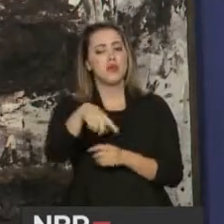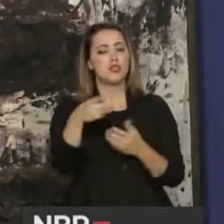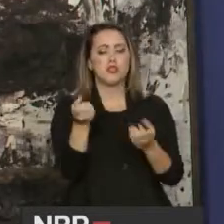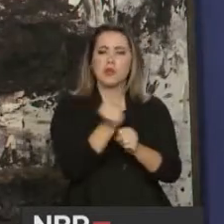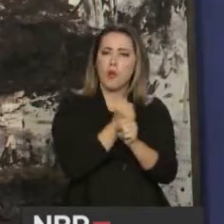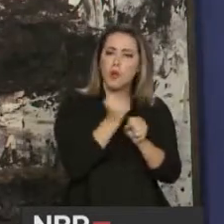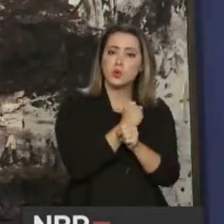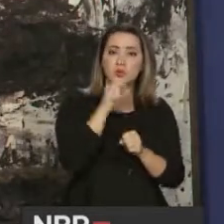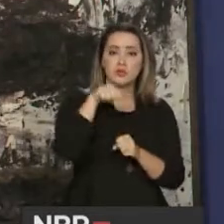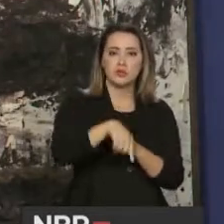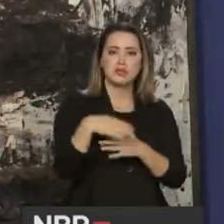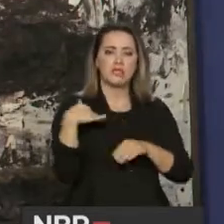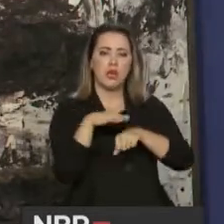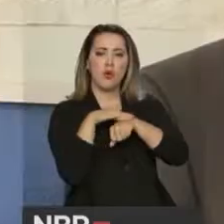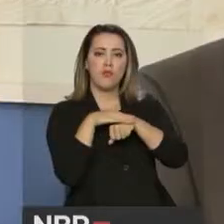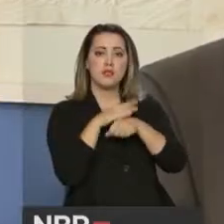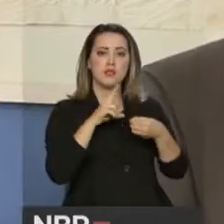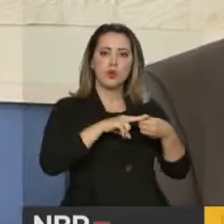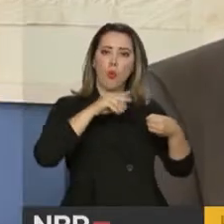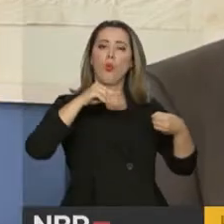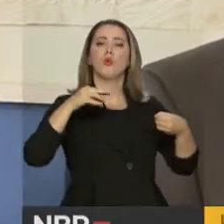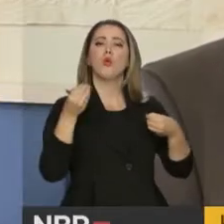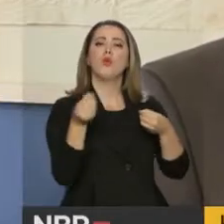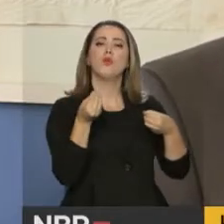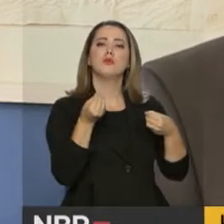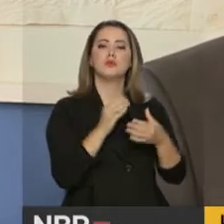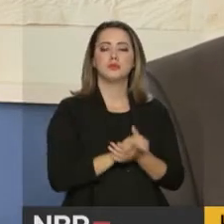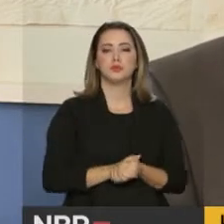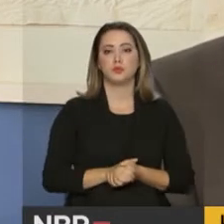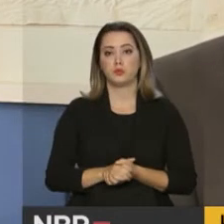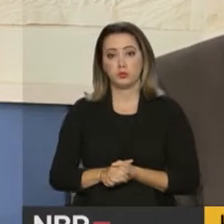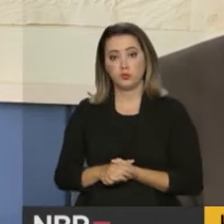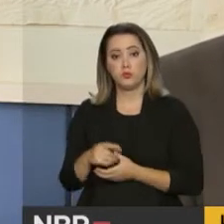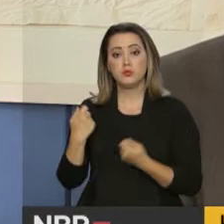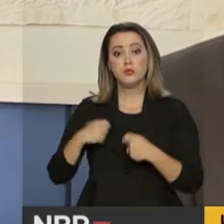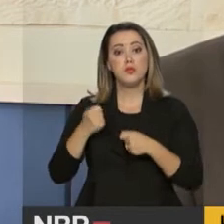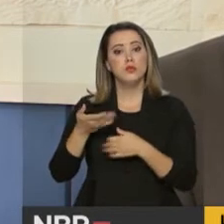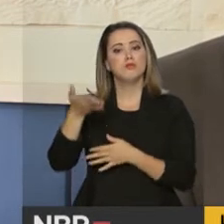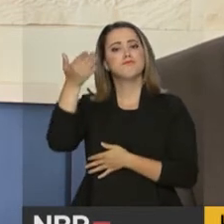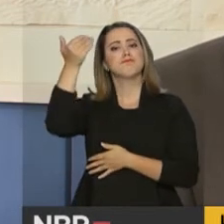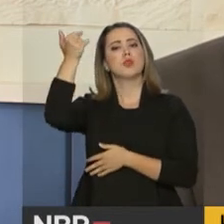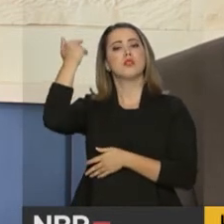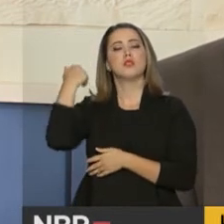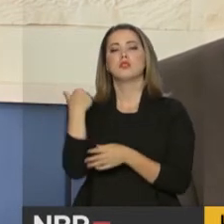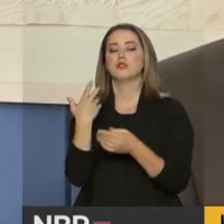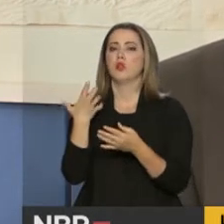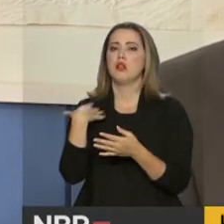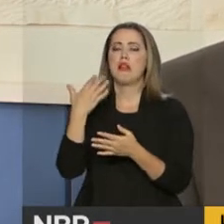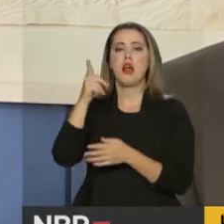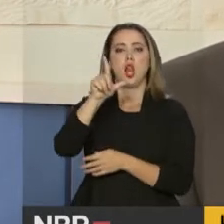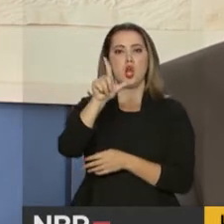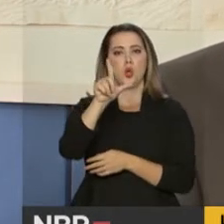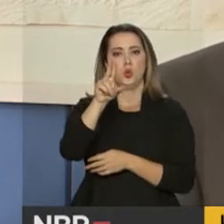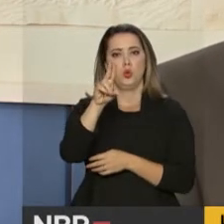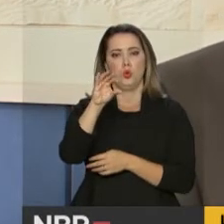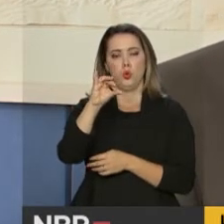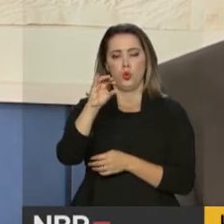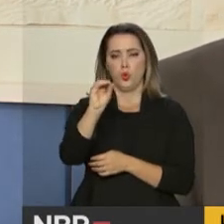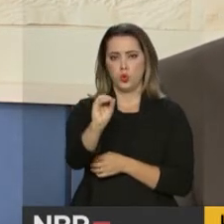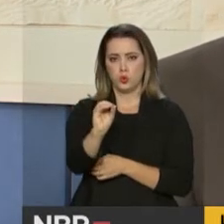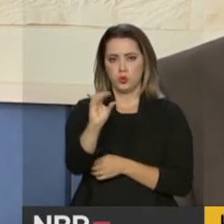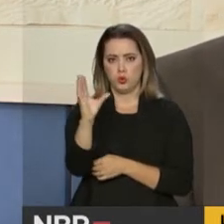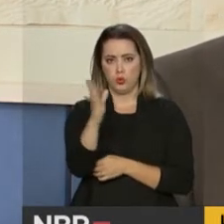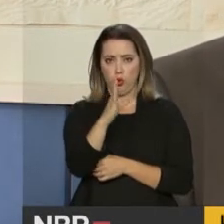as conversações à época com Oscar Niemeyer? A gente tem que voltar ao plano de Lúcio Costa. Lúcio Costa previa